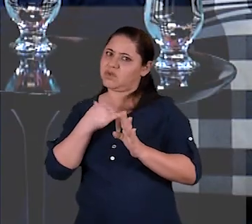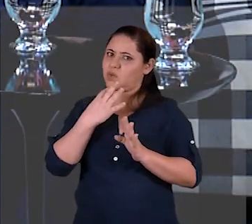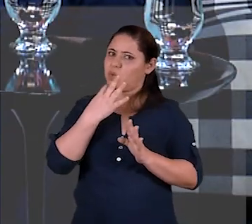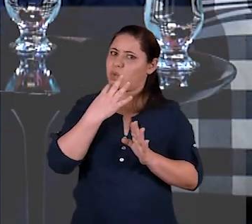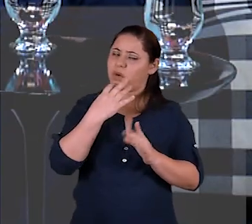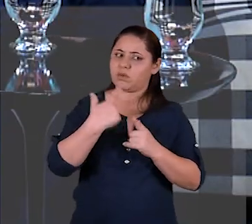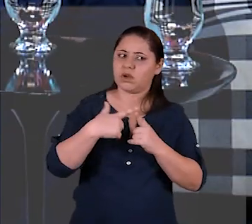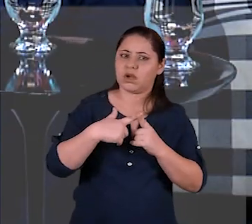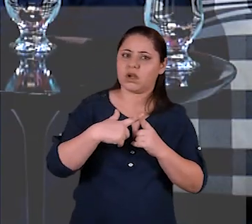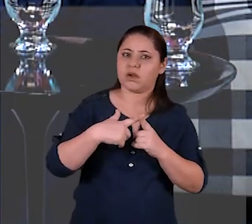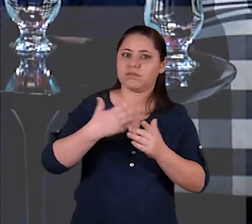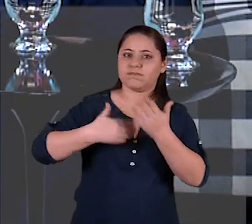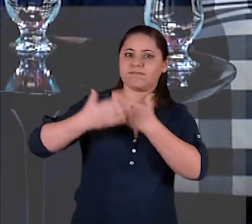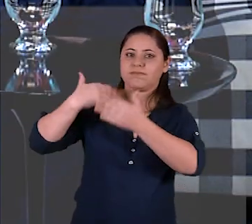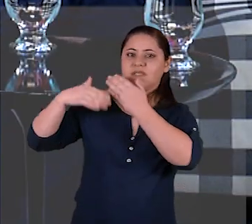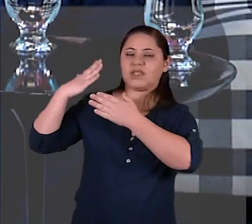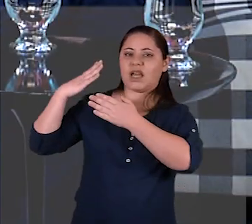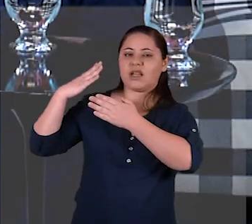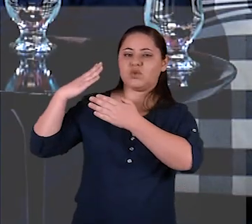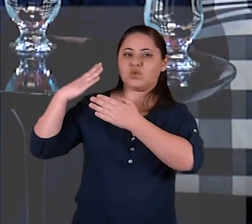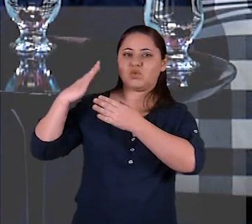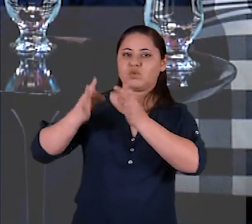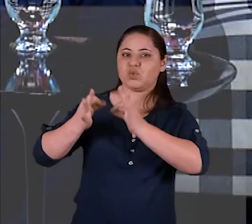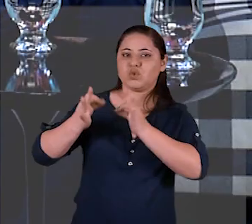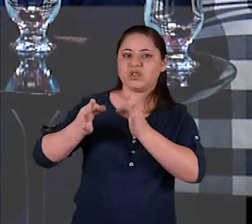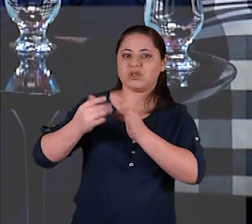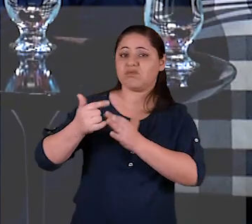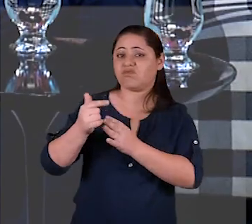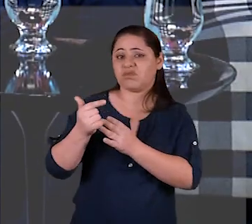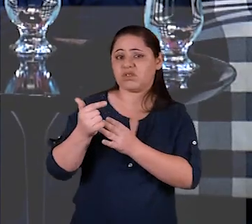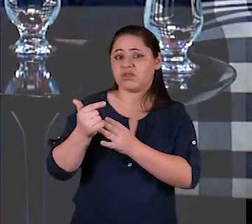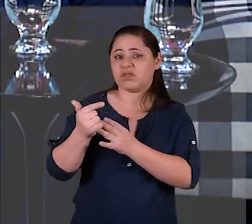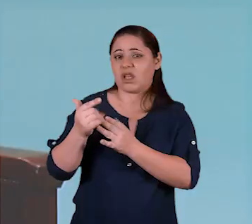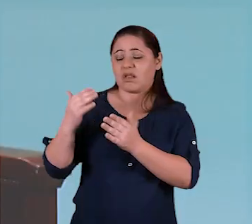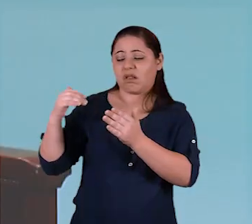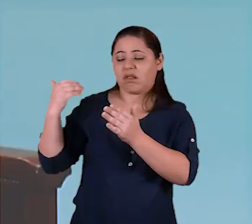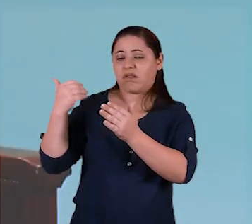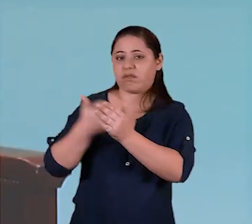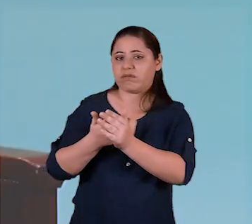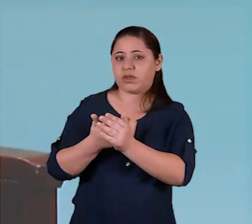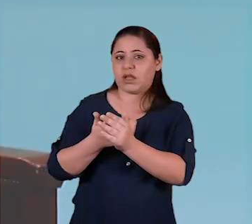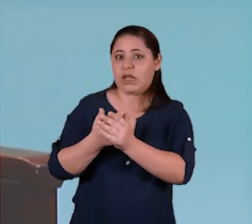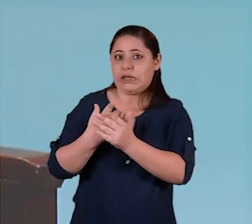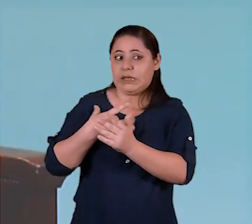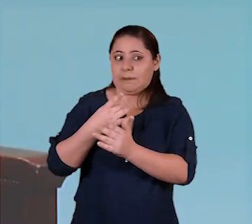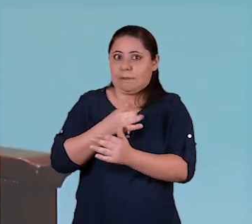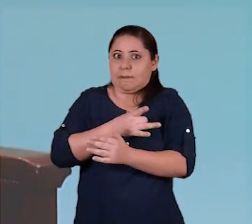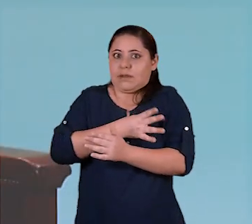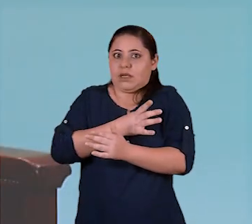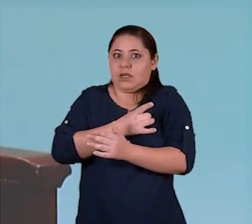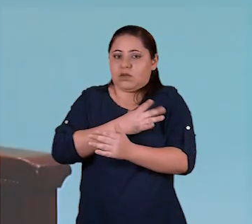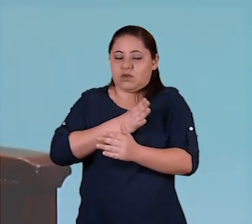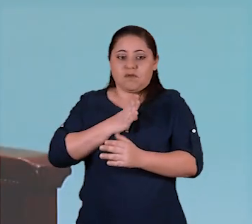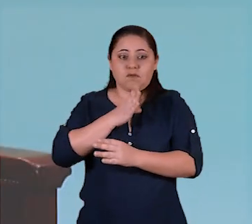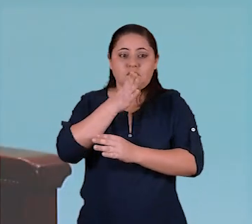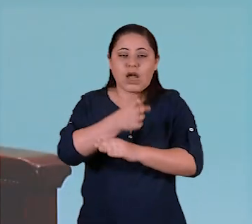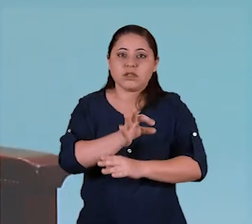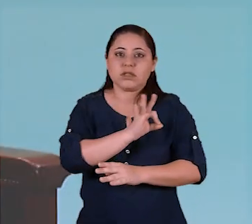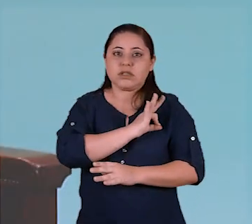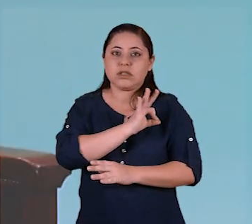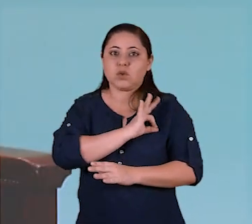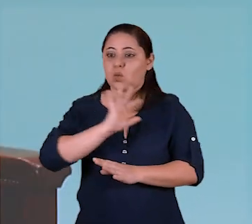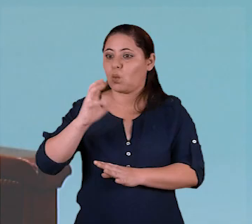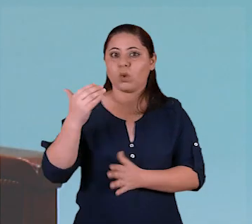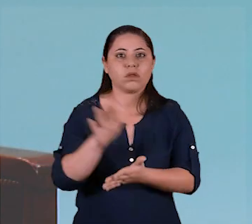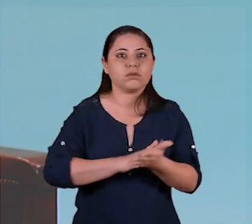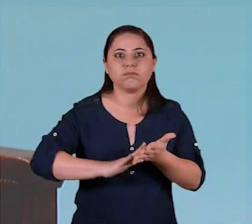nosso passado de impunidade não está tão distante. Então, elas ainda temem, muitas temem de ir à delegacia, fazer um registro e